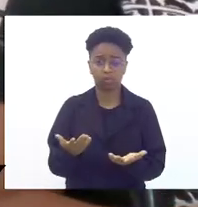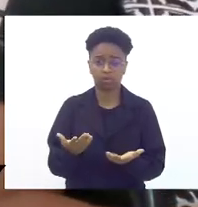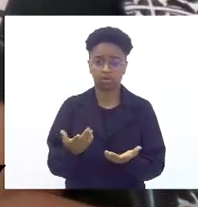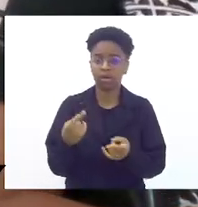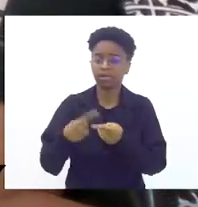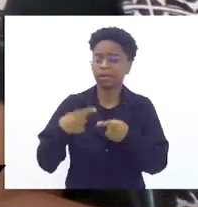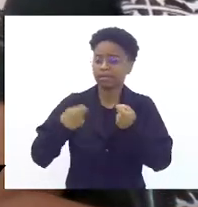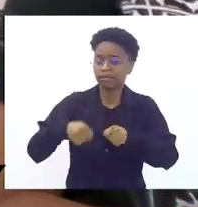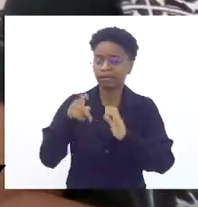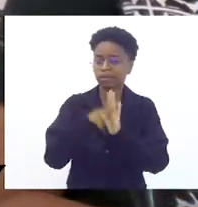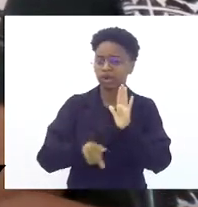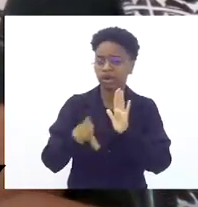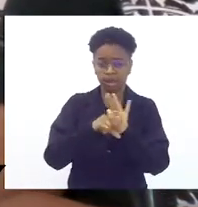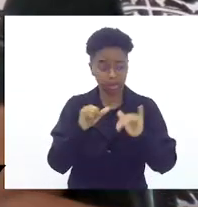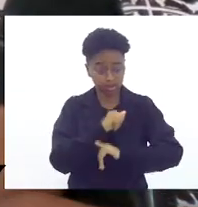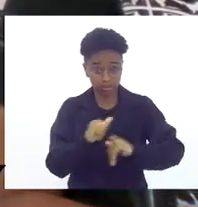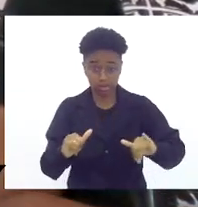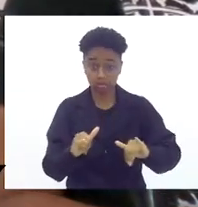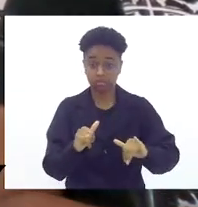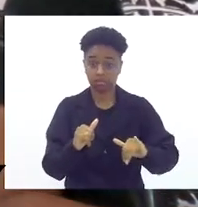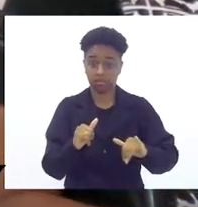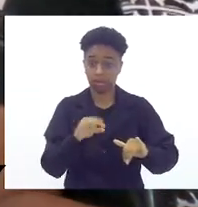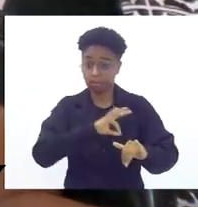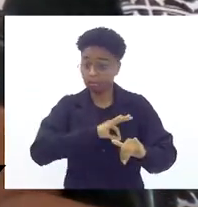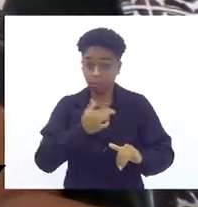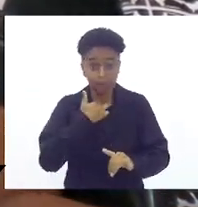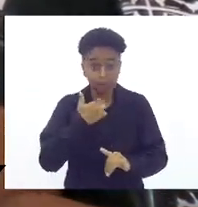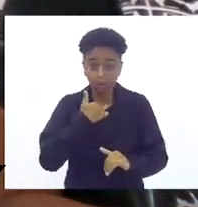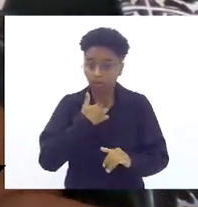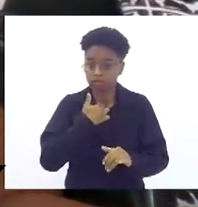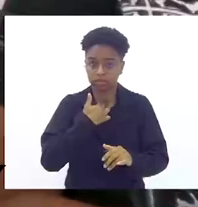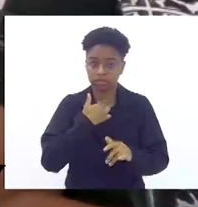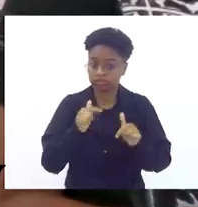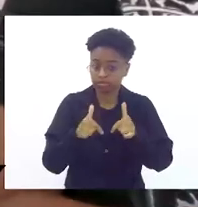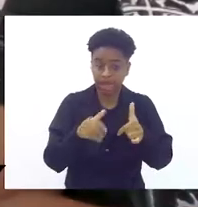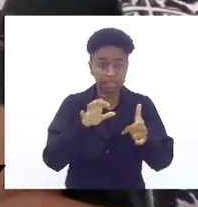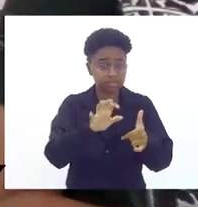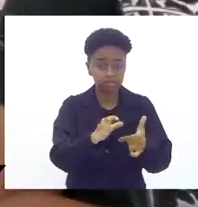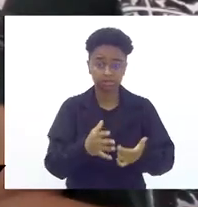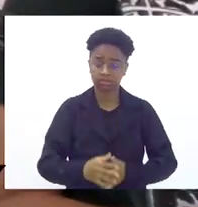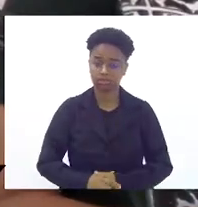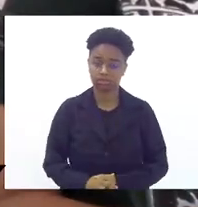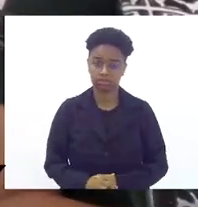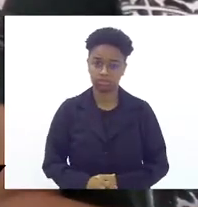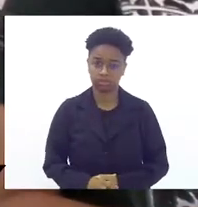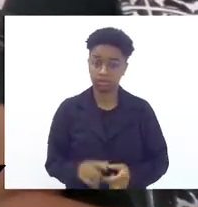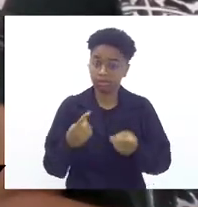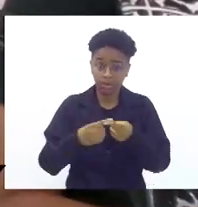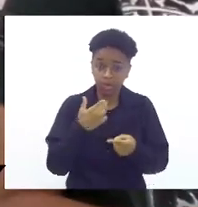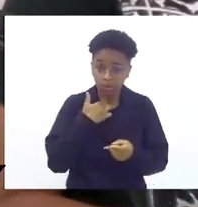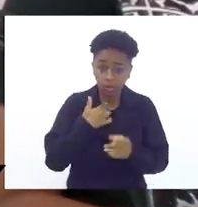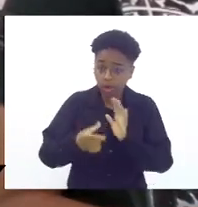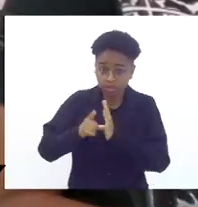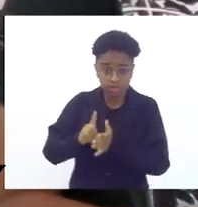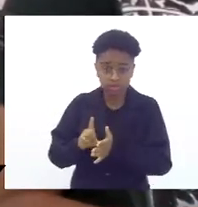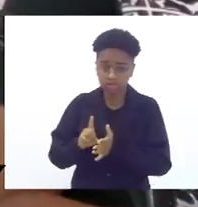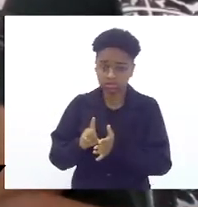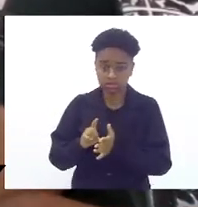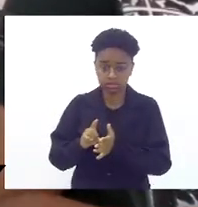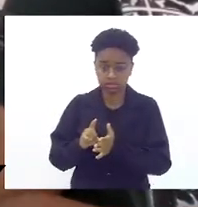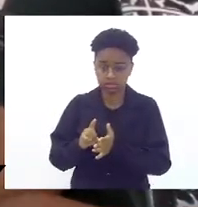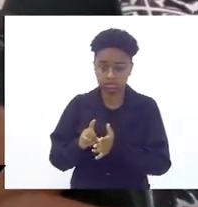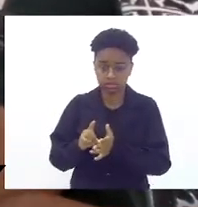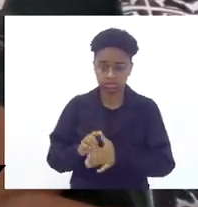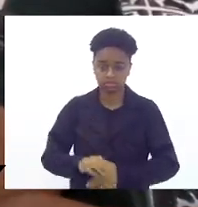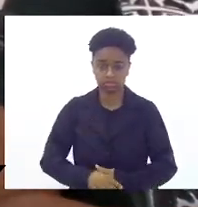precisar de um projeto de lei para dizer que o senhor que os policiais não podem fazer o que eles não podem fazer porque eles já não podiam fazer